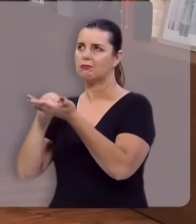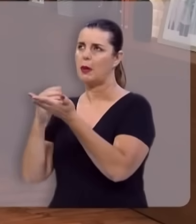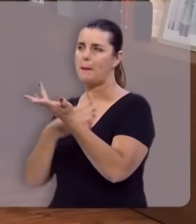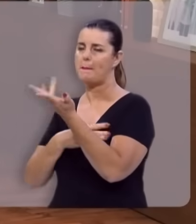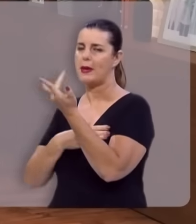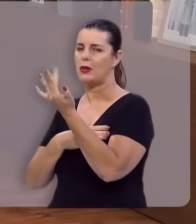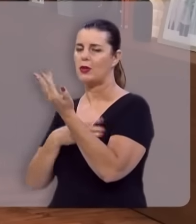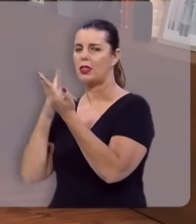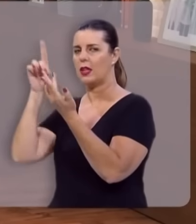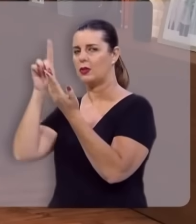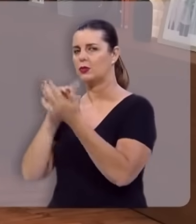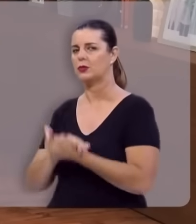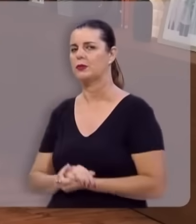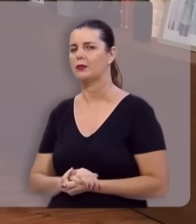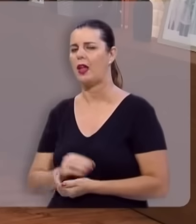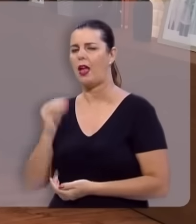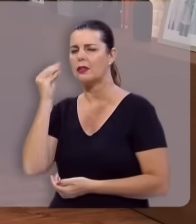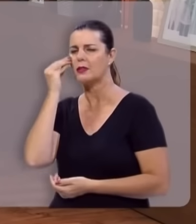a sua vida nas mãos de Deus.